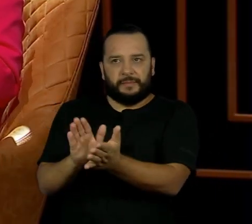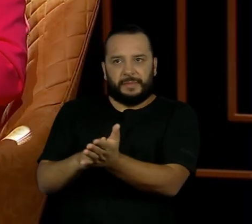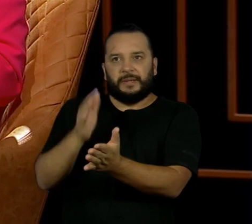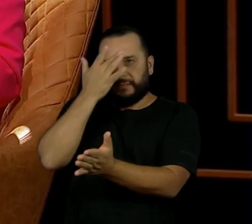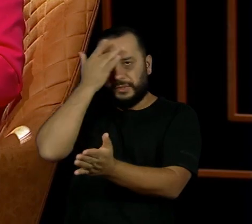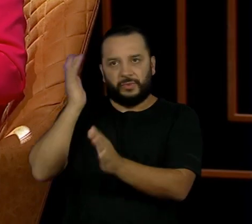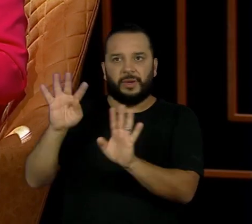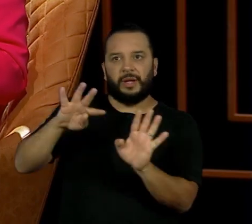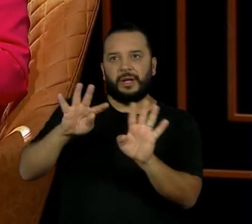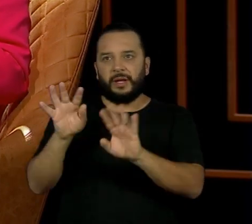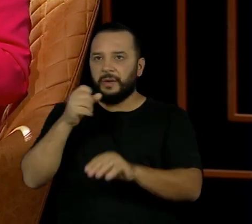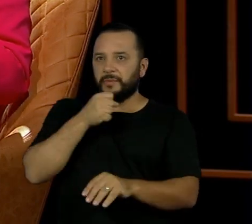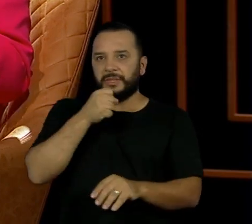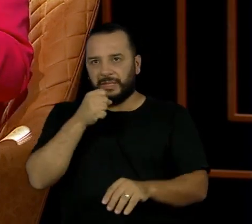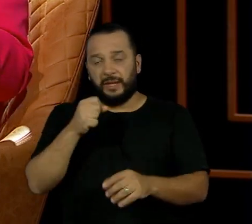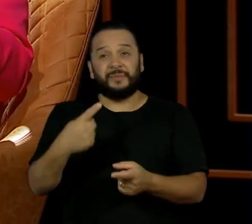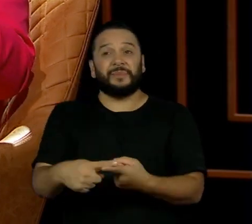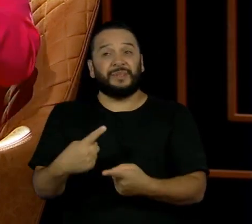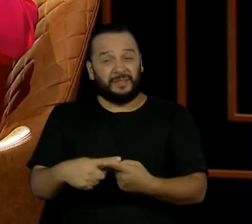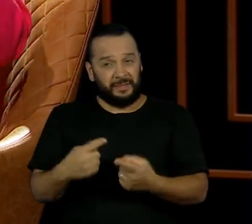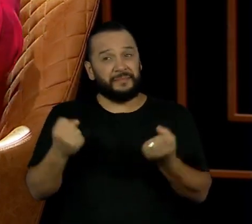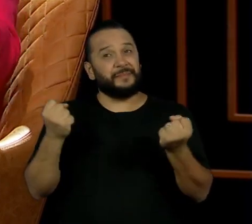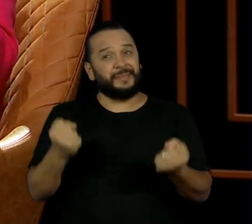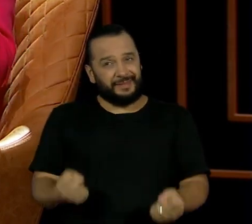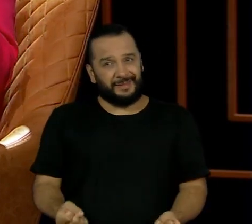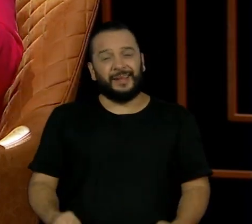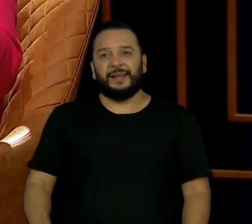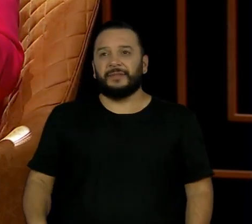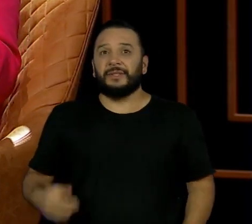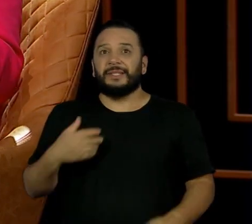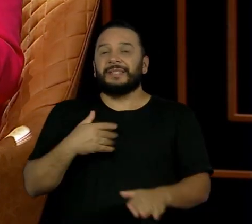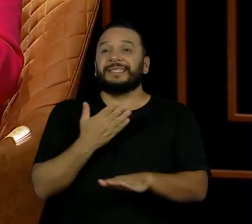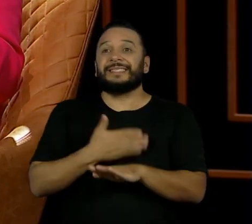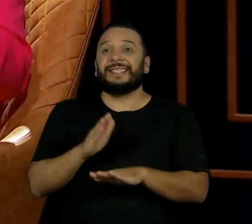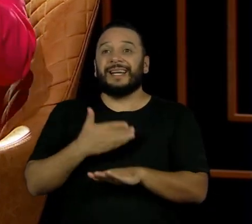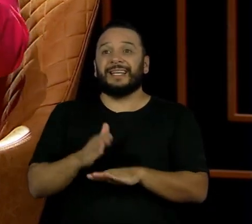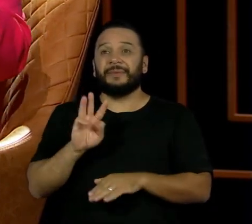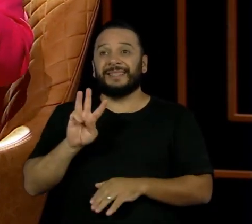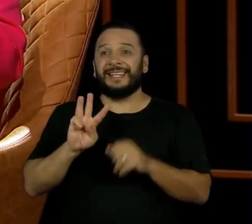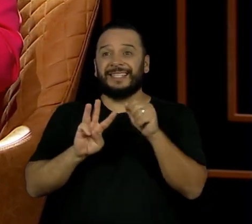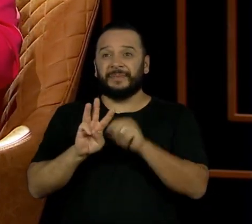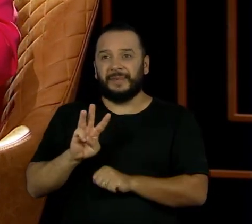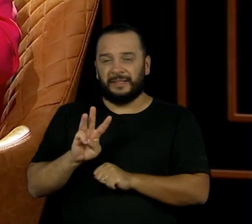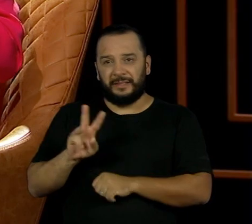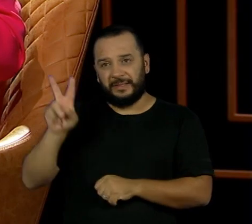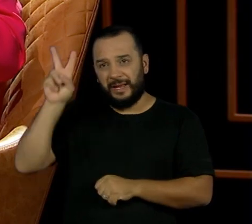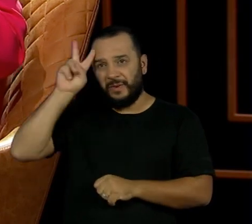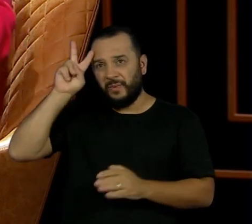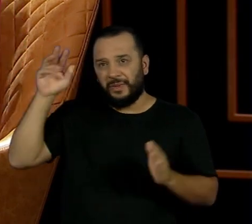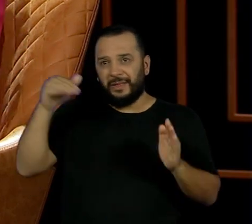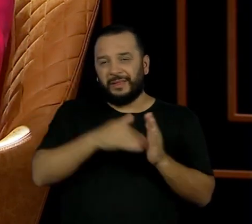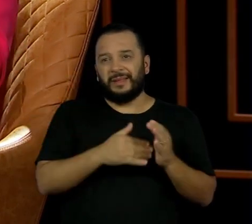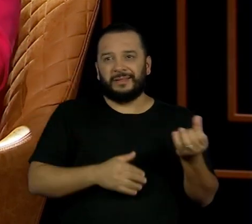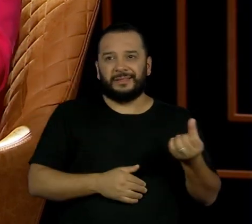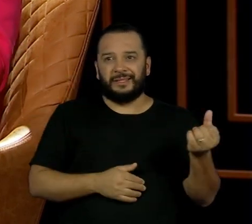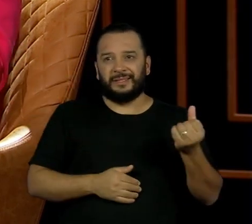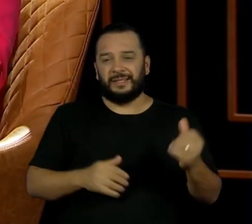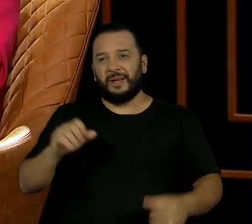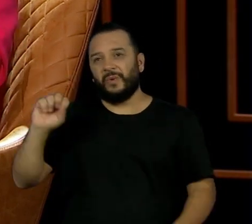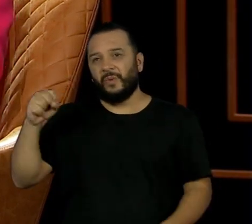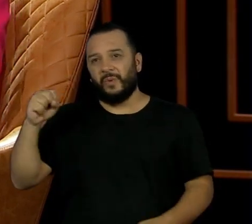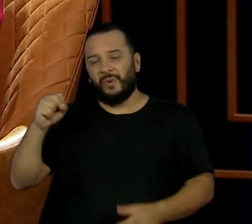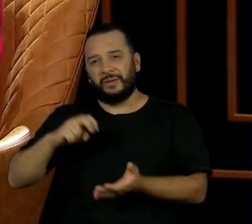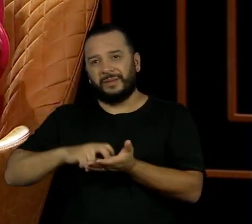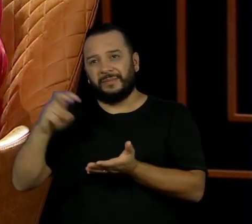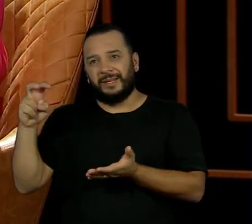não é mole, não. Porque era primeiro que a gente ensaiou 3 meses, de segunda a sexta, das 8 da manhã